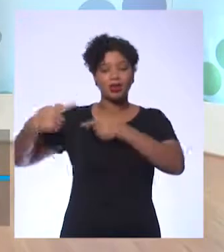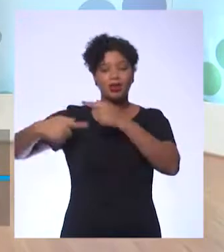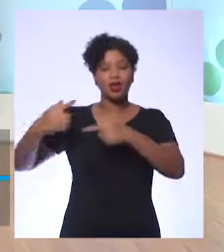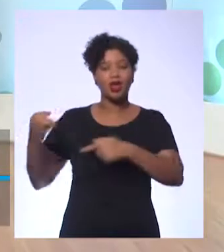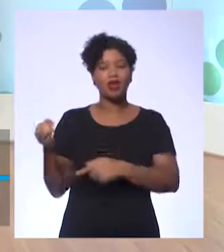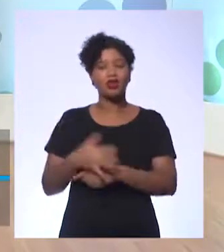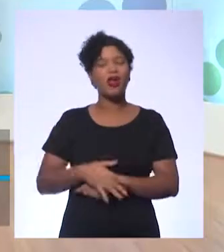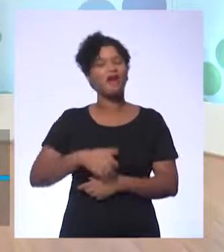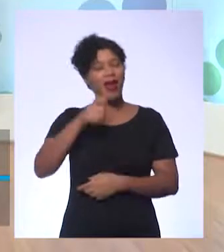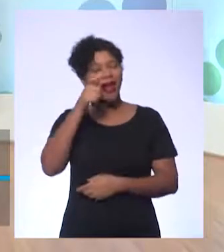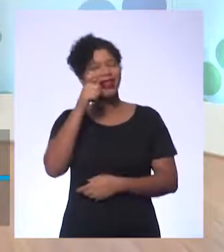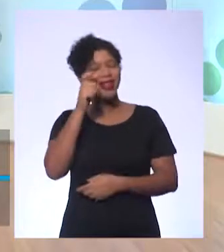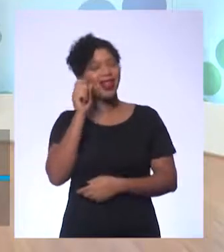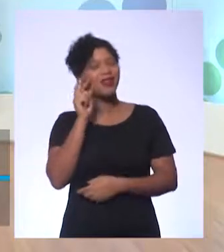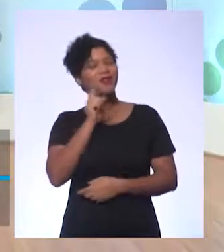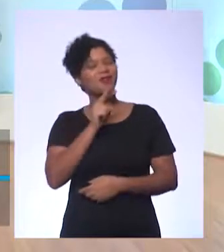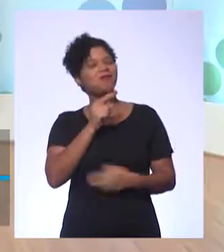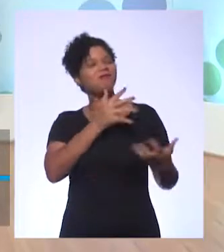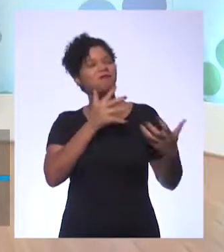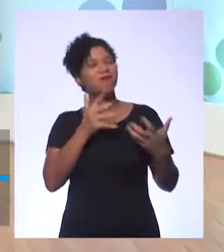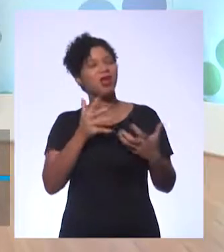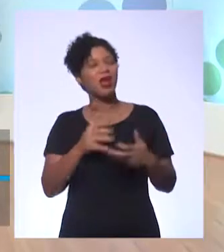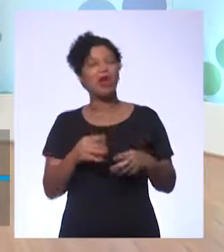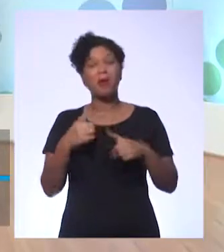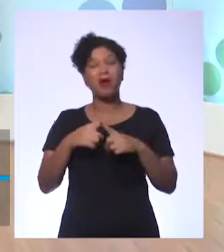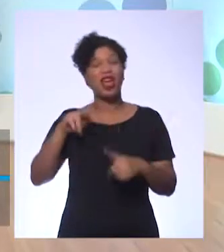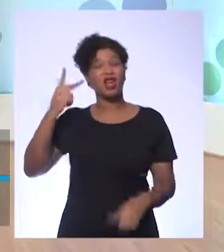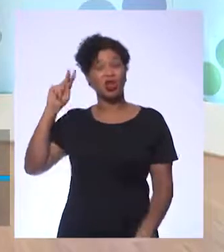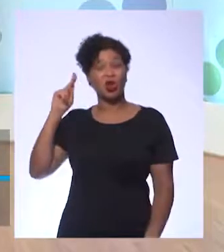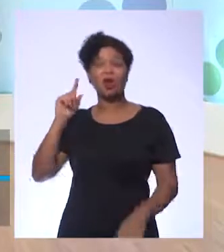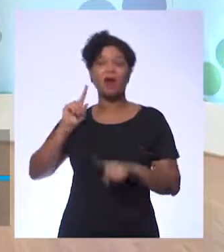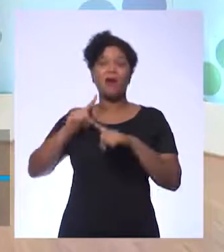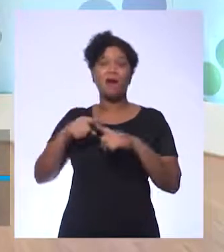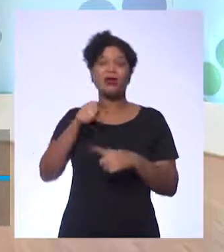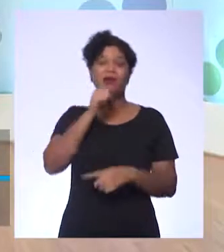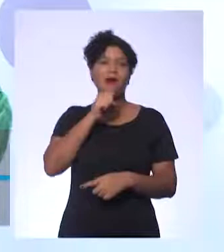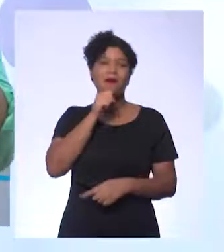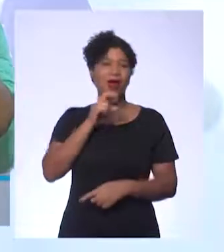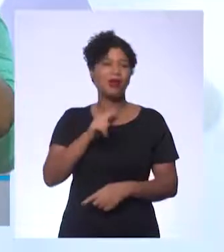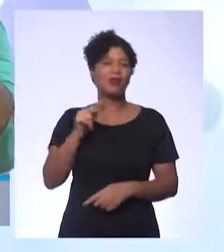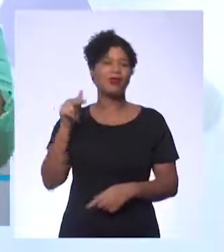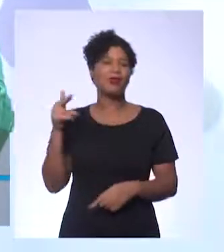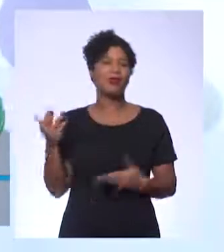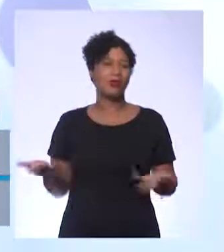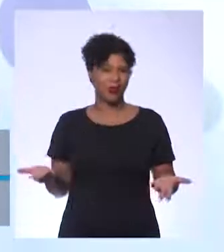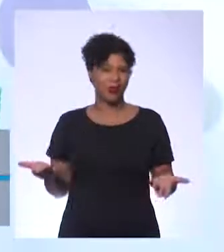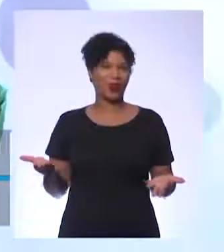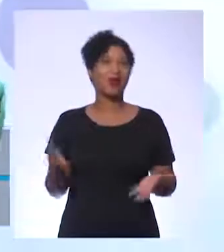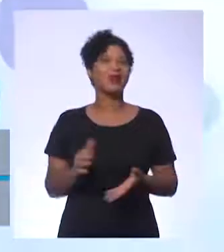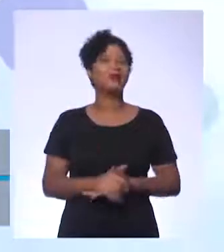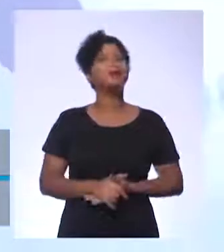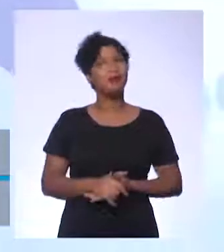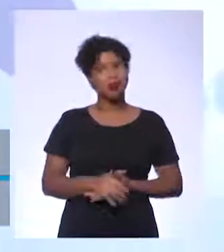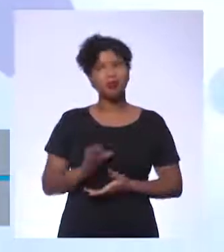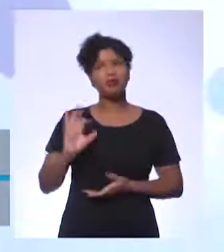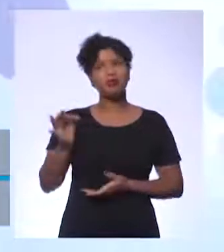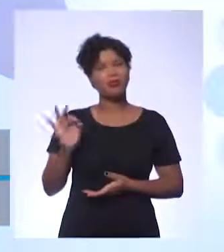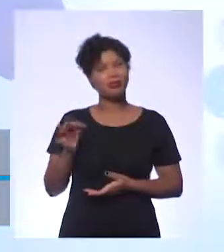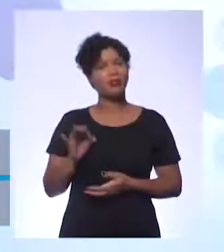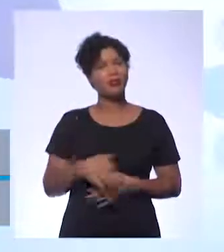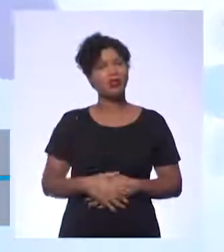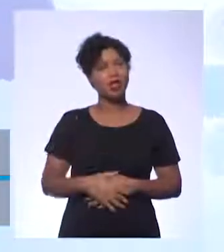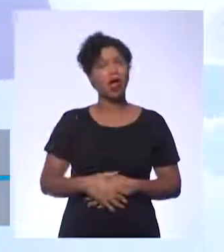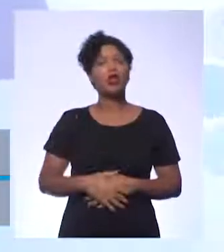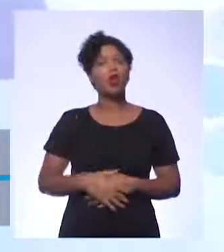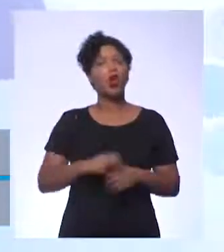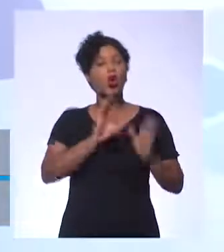um conteúdo que nunca fica velho, né, embora seja antigo, nunca fica velho. Exatamente. É um conteúdo que, de acordo com o momento, com o